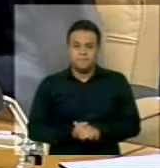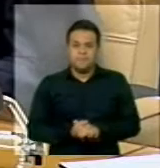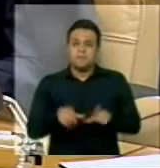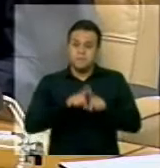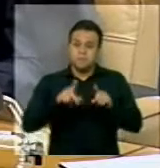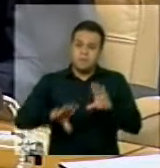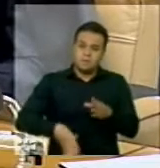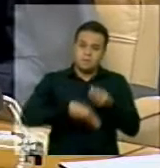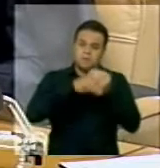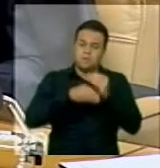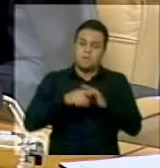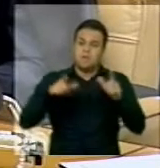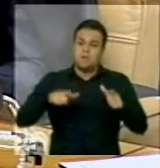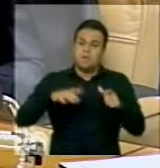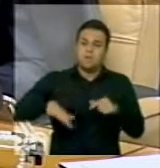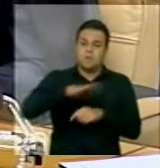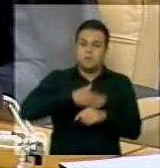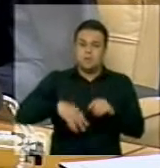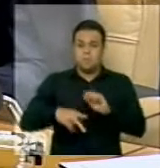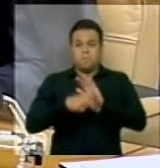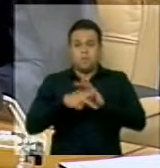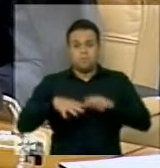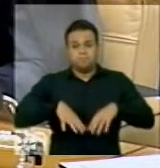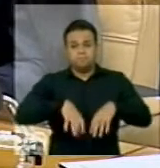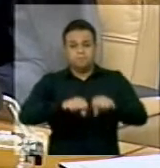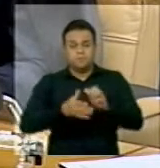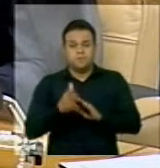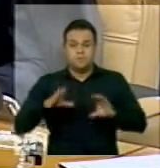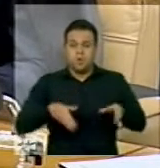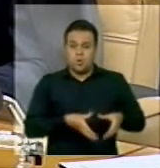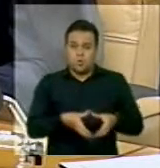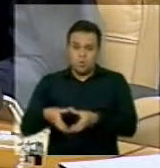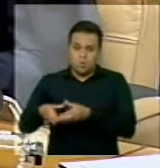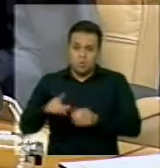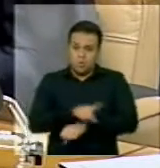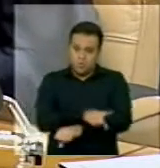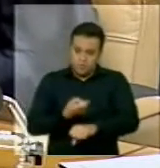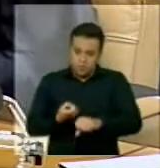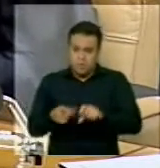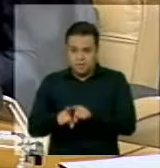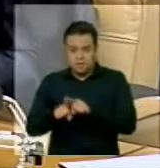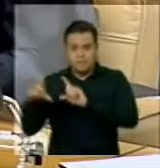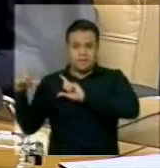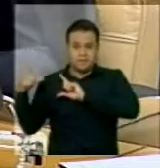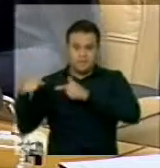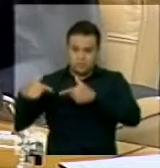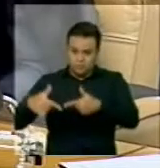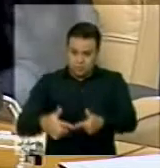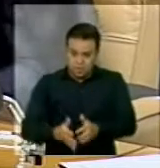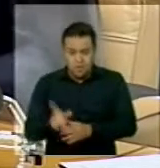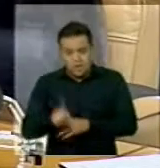acrescento então, que a propriedade das terras ocupadas por comunidades quilombolas e tradicionais é de